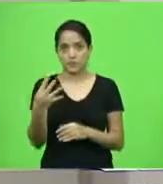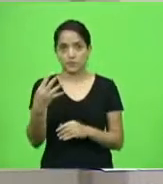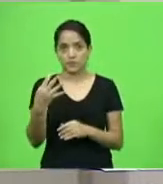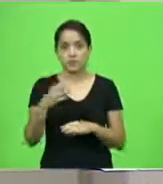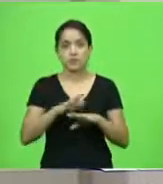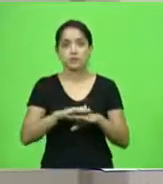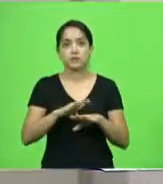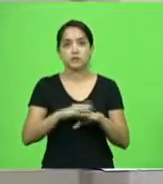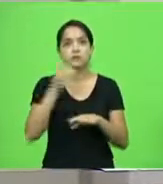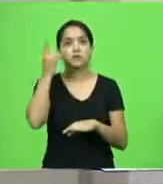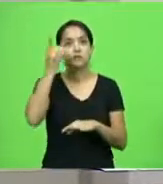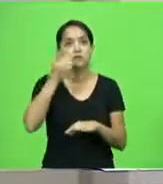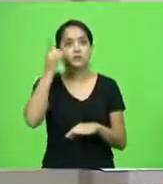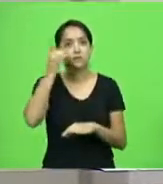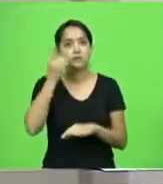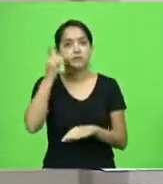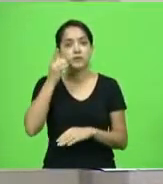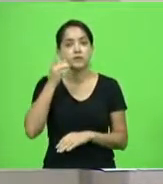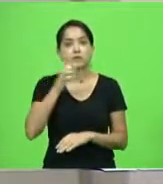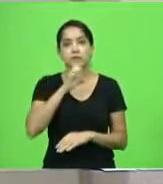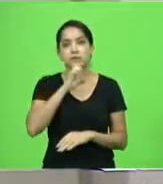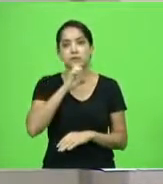autor deputado Felipe Estevam,